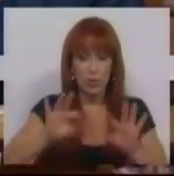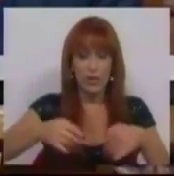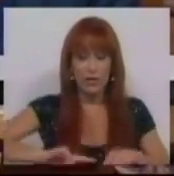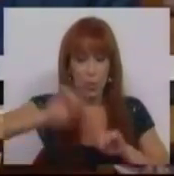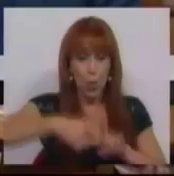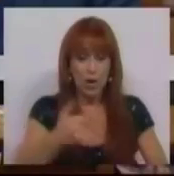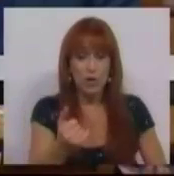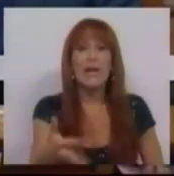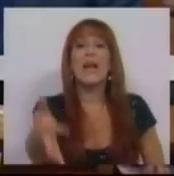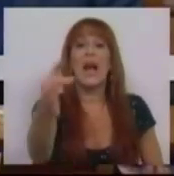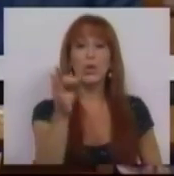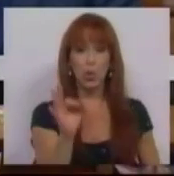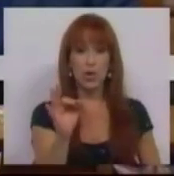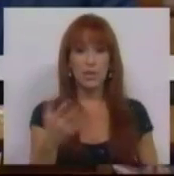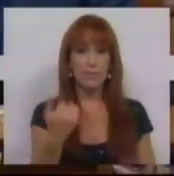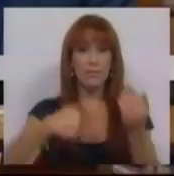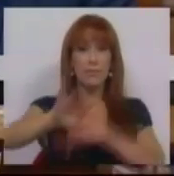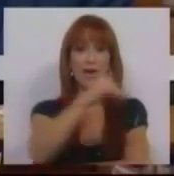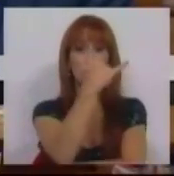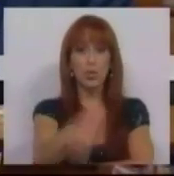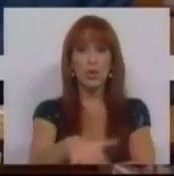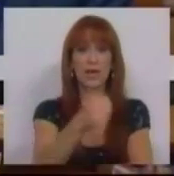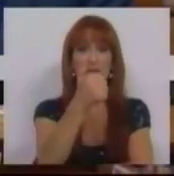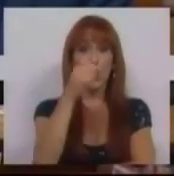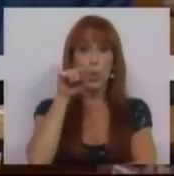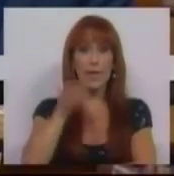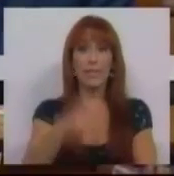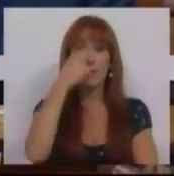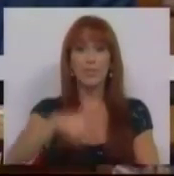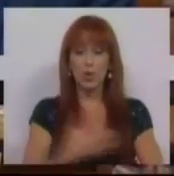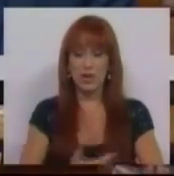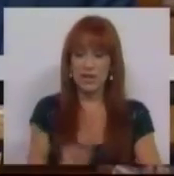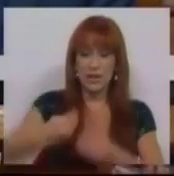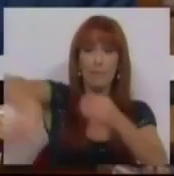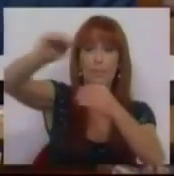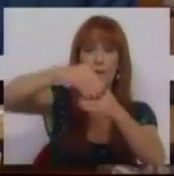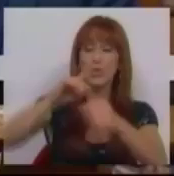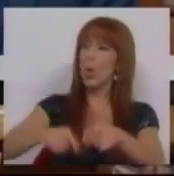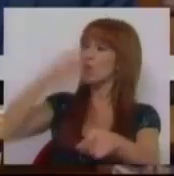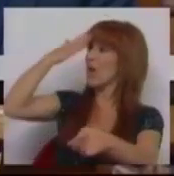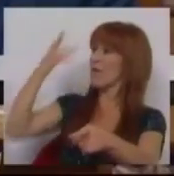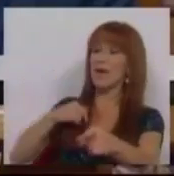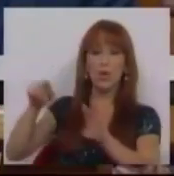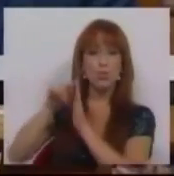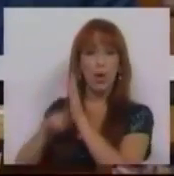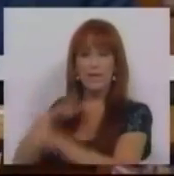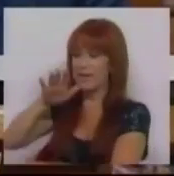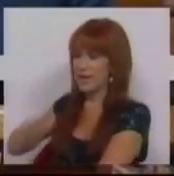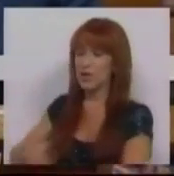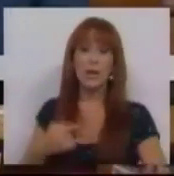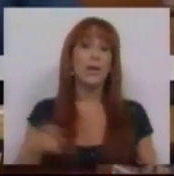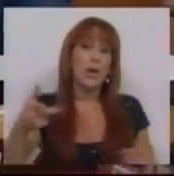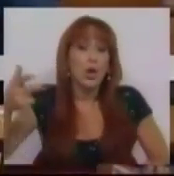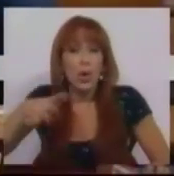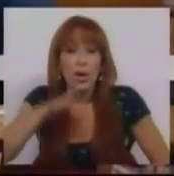final de 2014. São mais 250 mil desempregados do que o estimado no memorando.